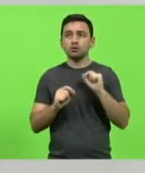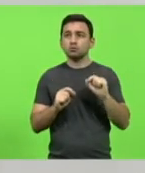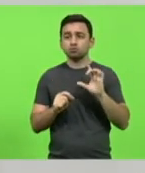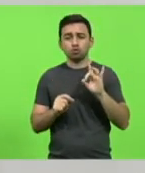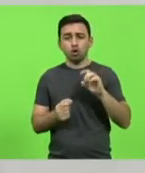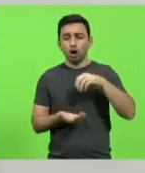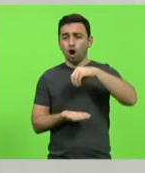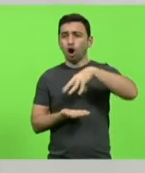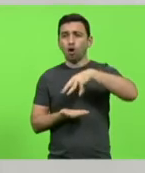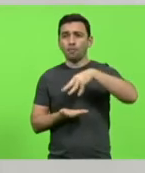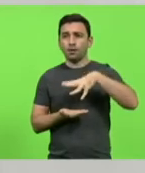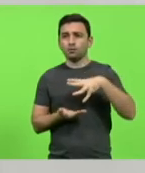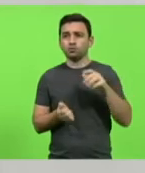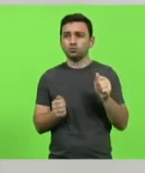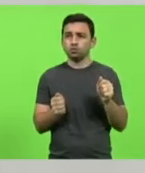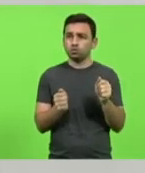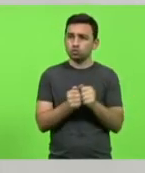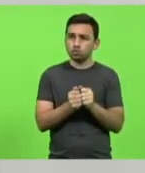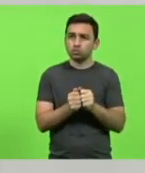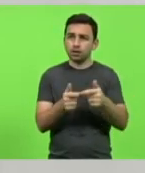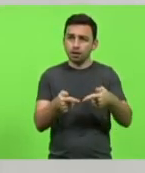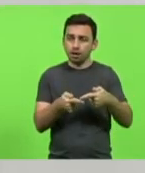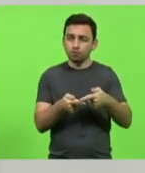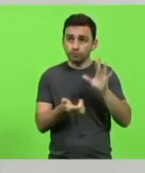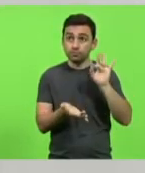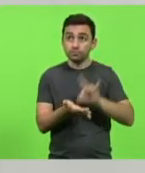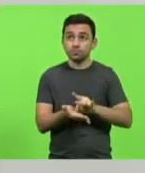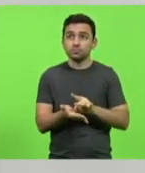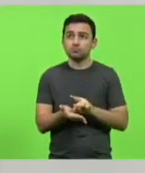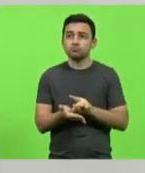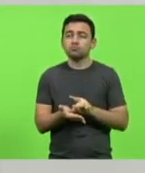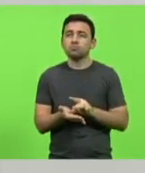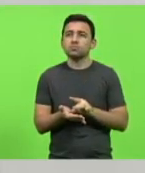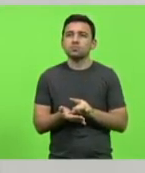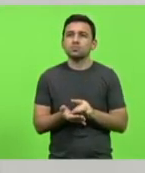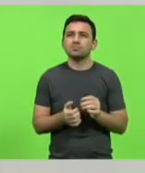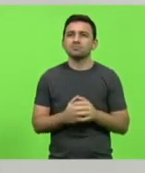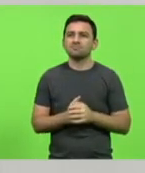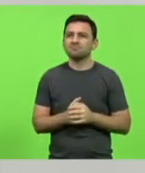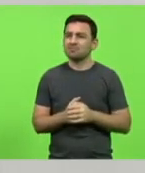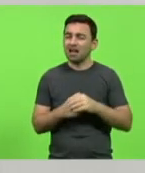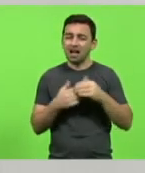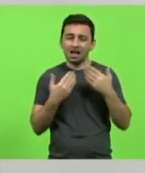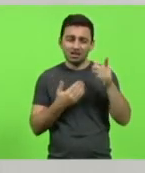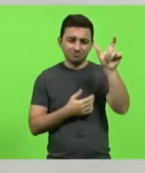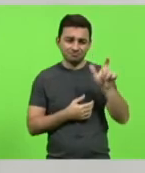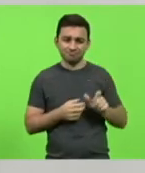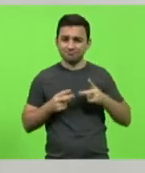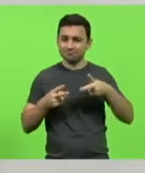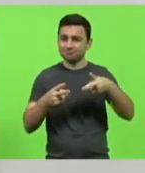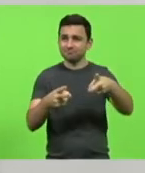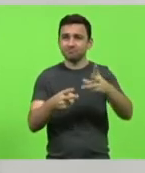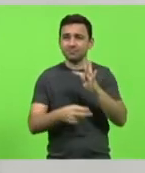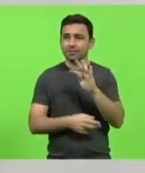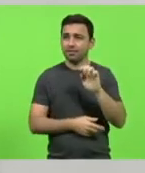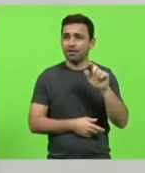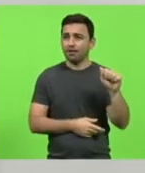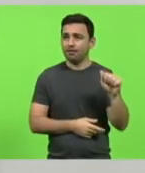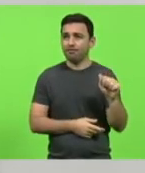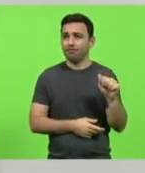cópia acompanhada do laudo original. O caráter permanente desse transtorno torna